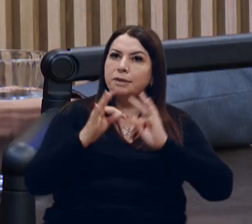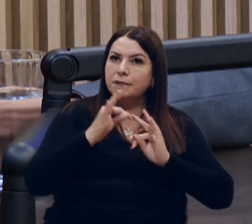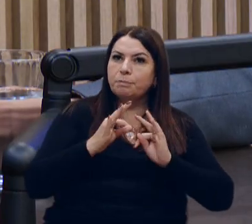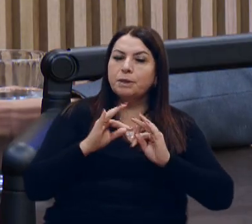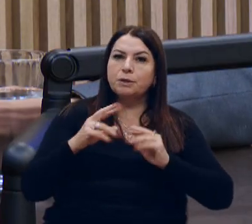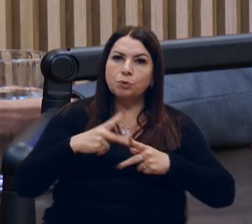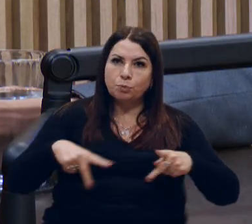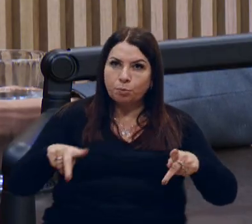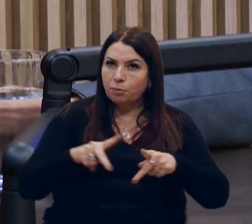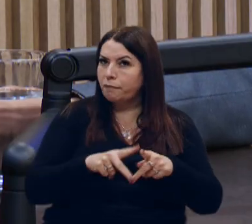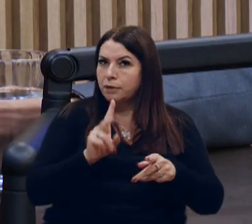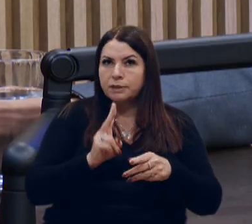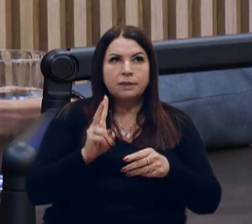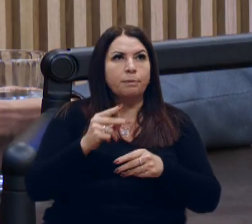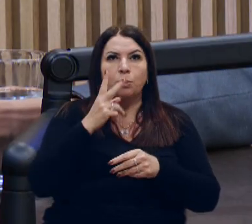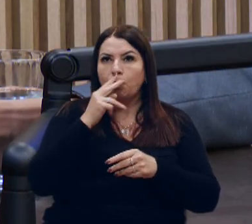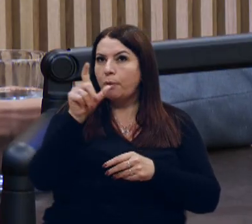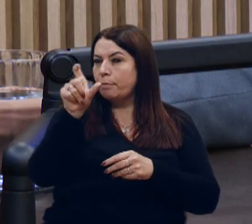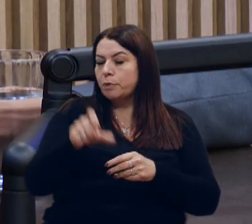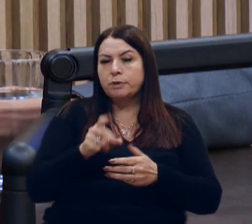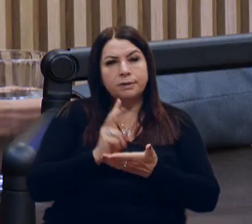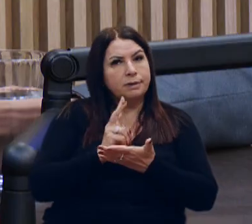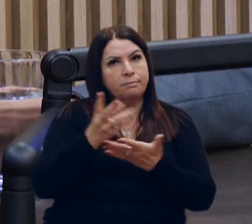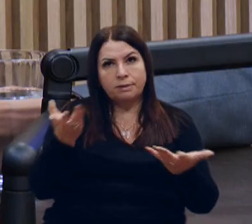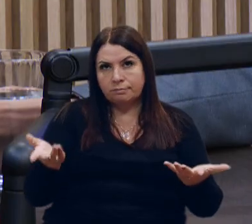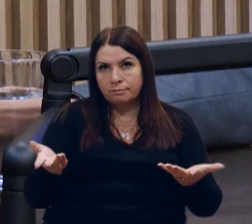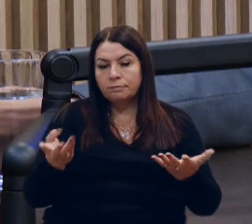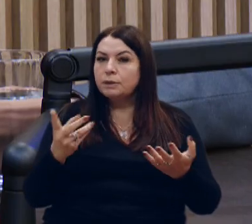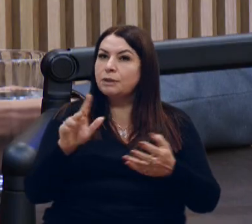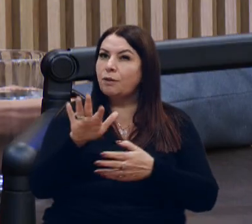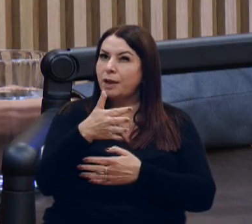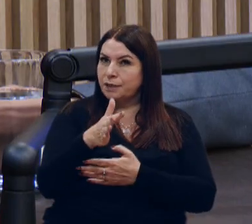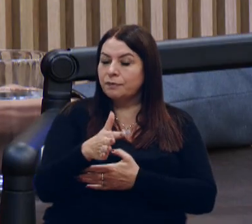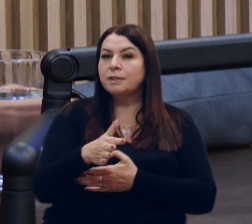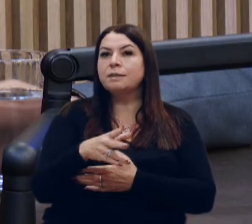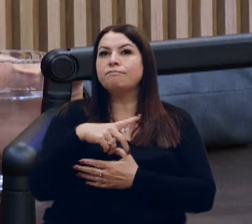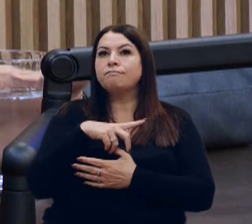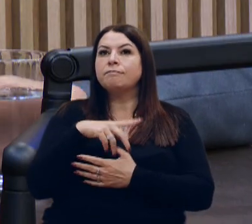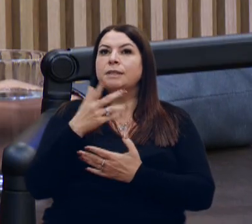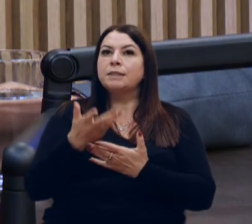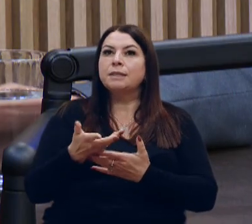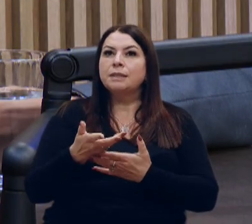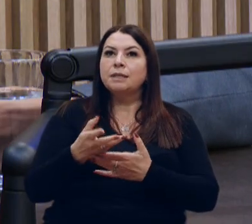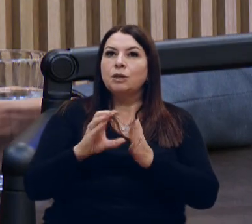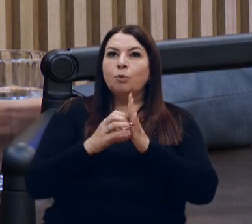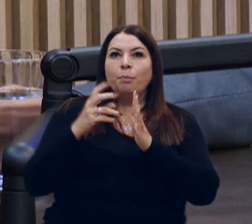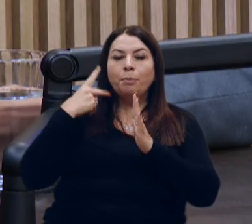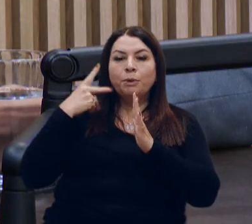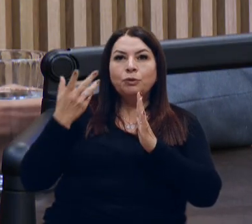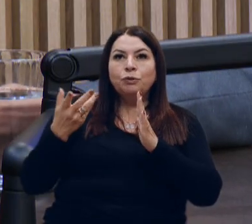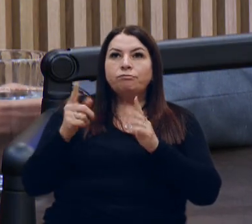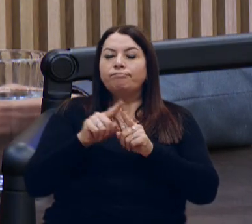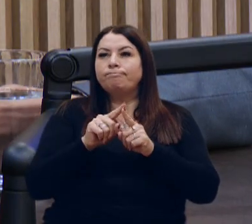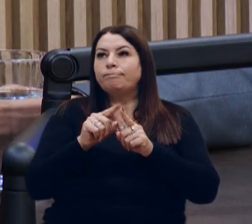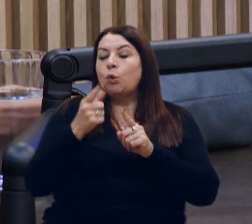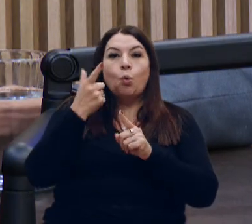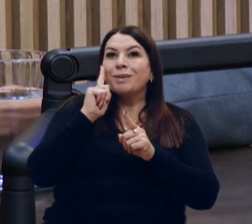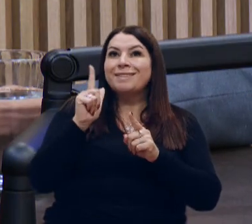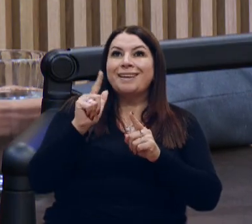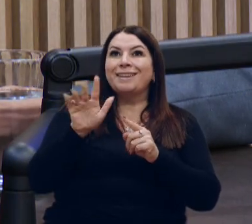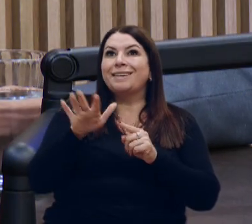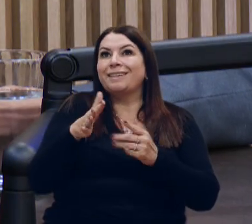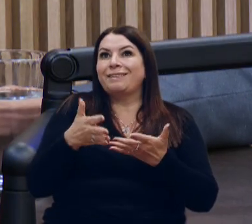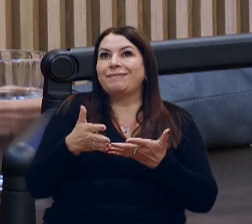povo. Ele sempre foi a mesma pessoa e sempre será. Só que muitas vezes a gente está num partido que a gente não consegue muitas